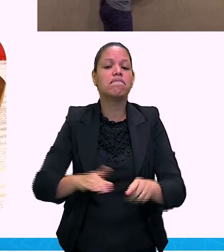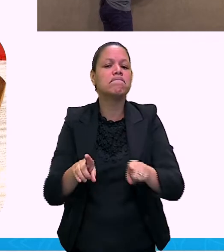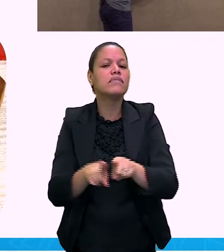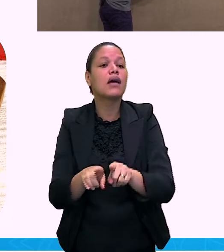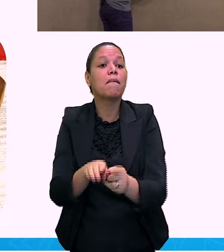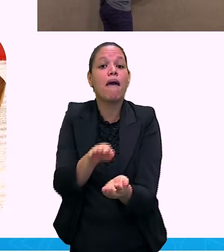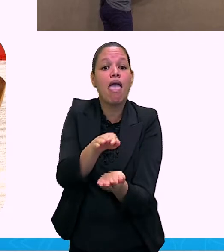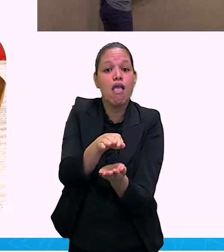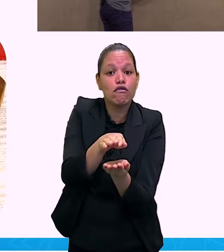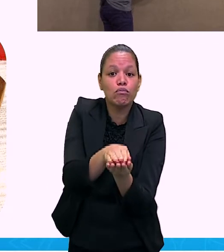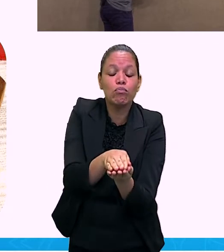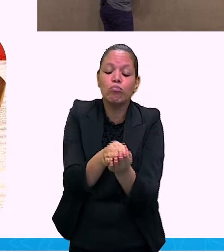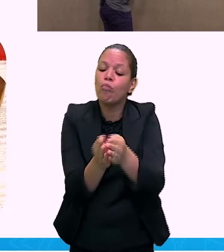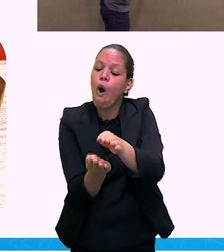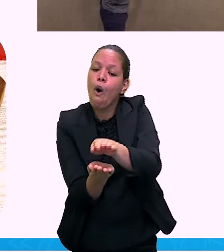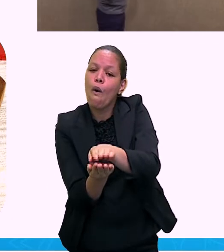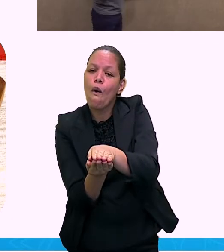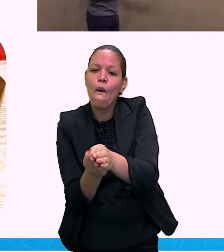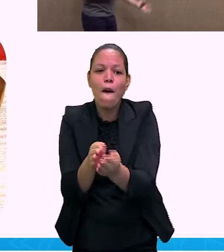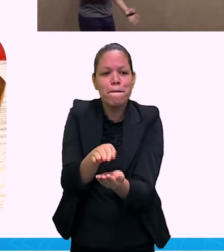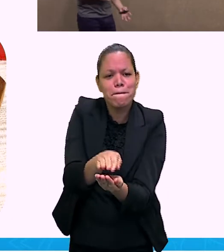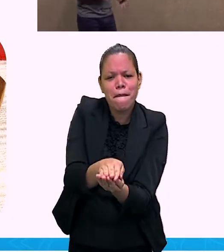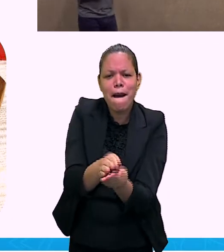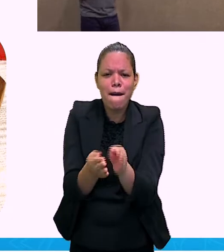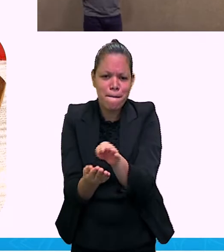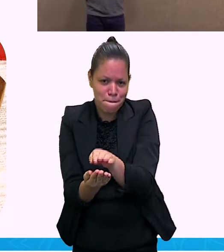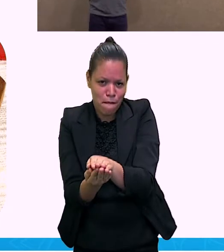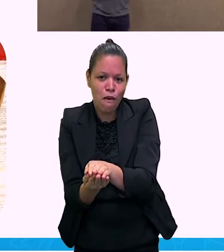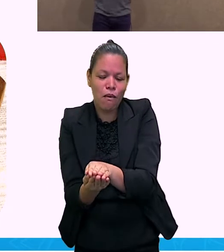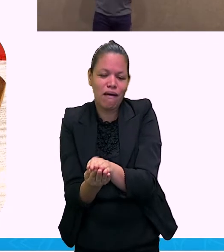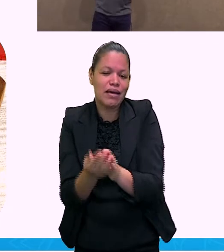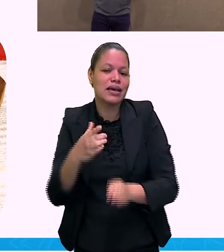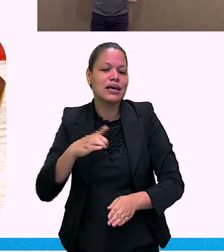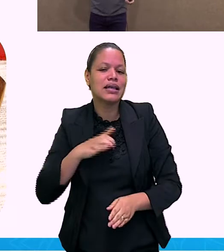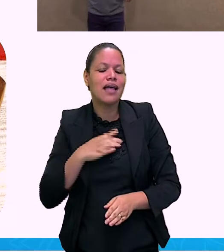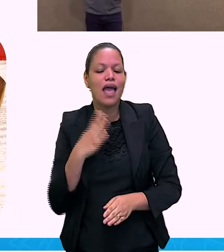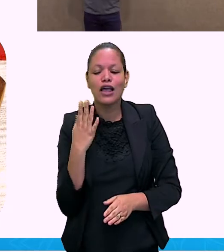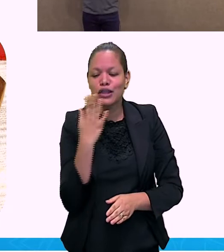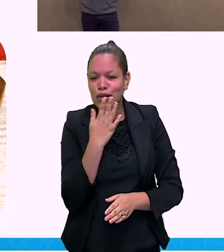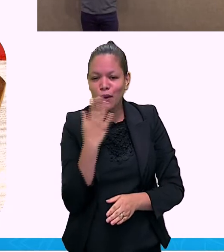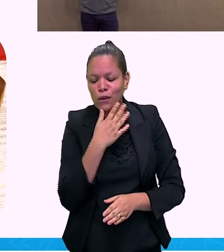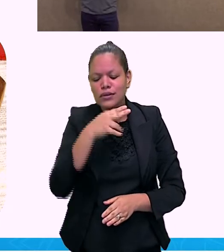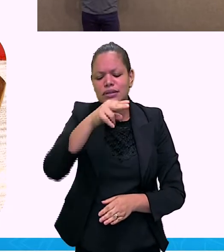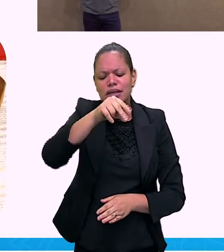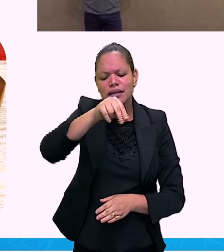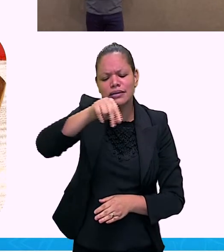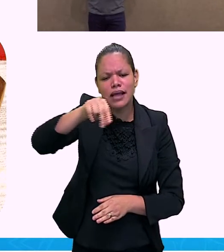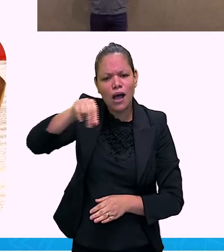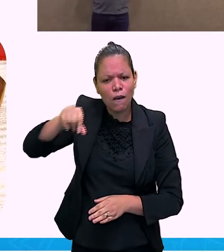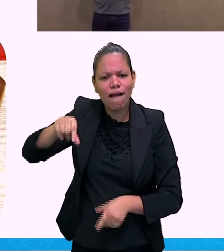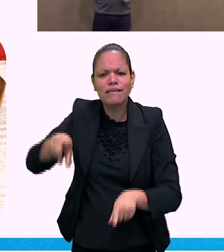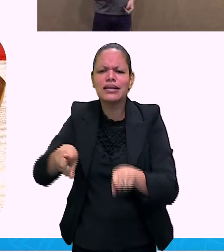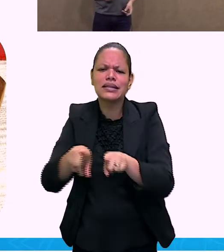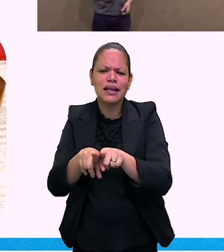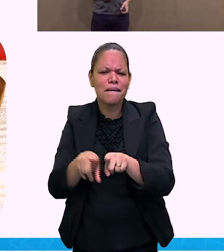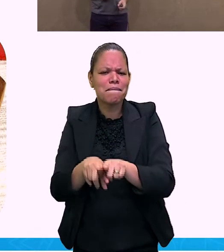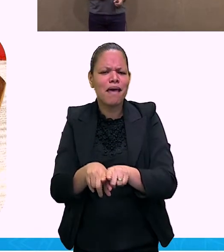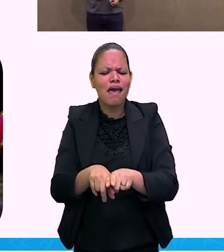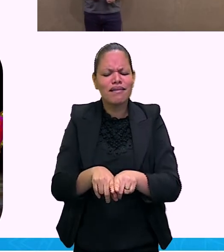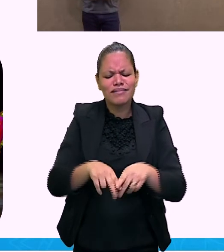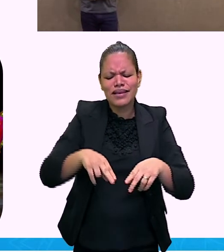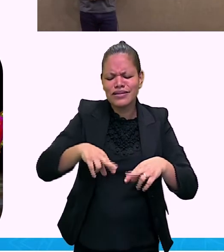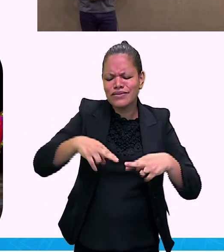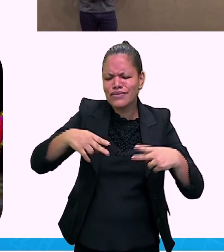em bastantes lugares que fazem a venda desse doce. Então, percebam que é uma diversidade cultural muito